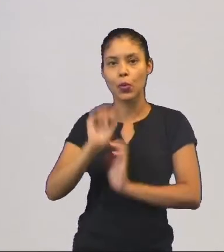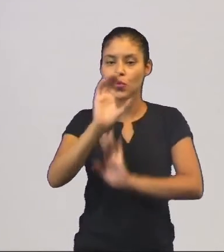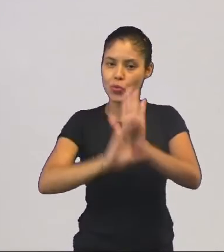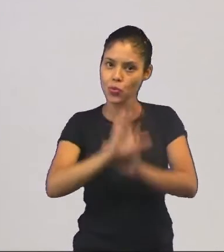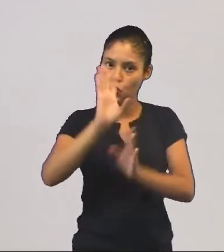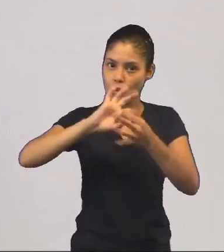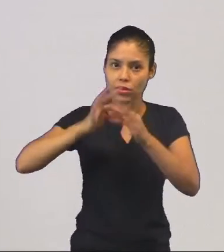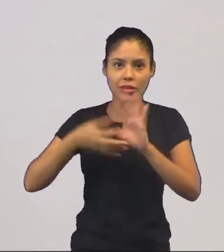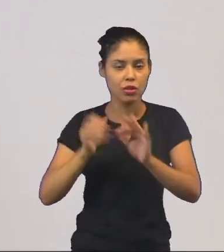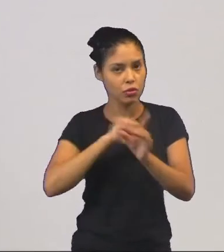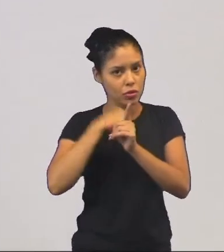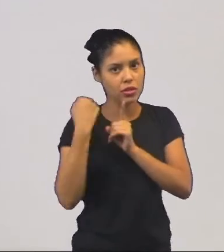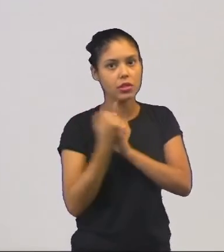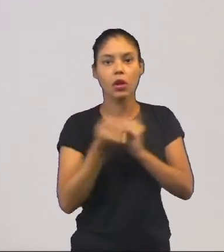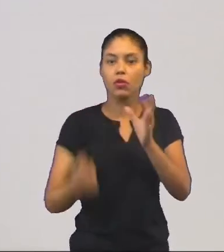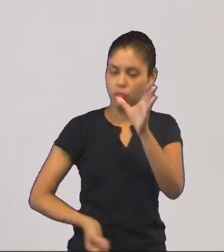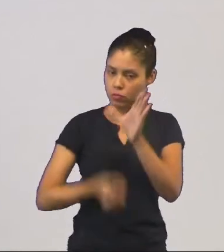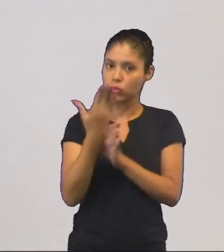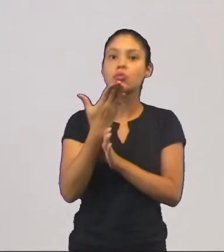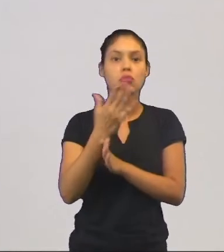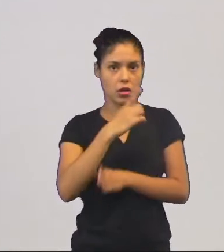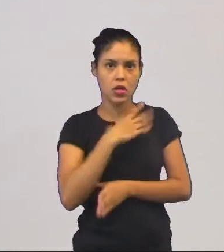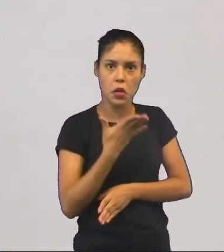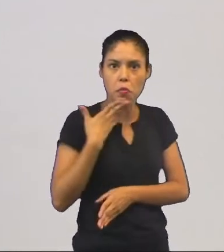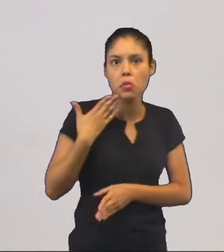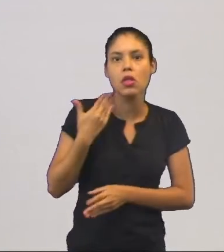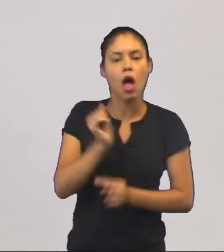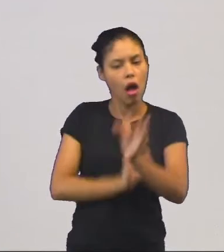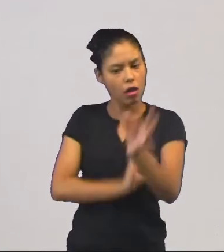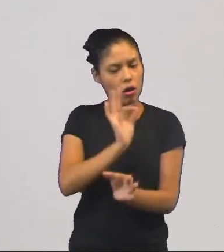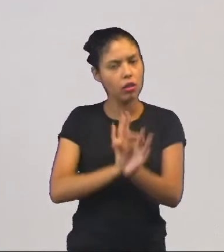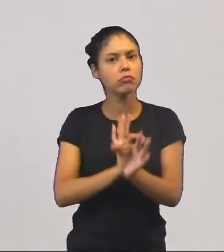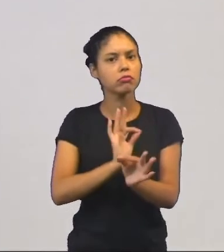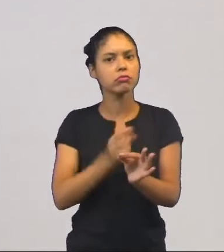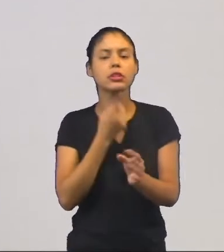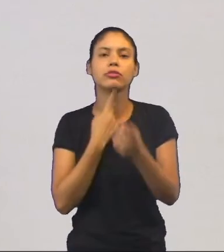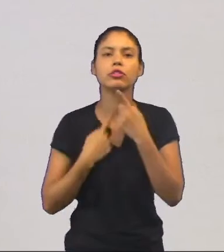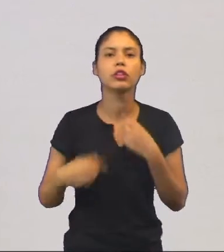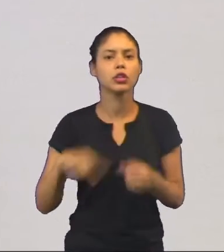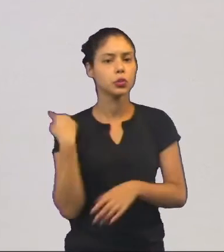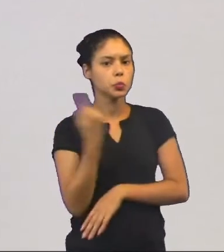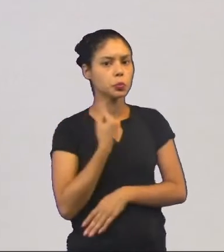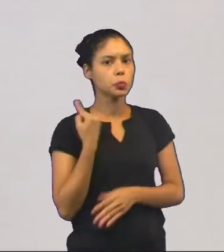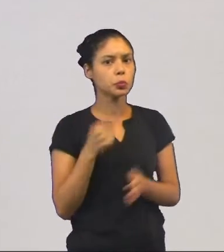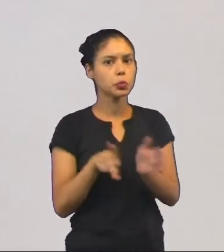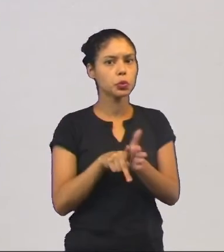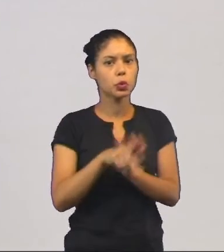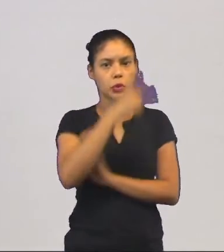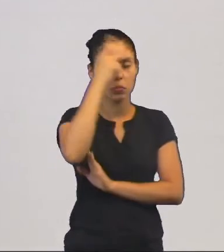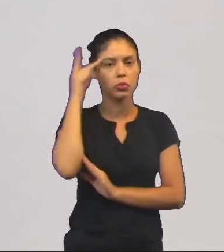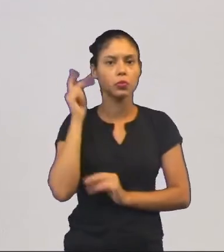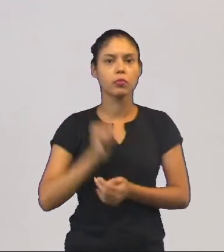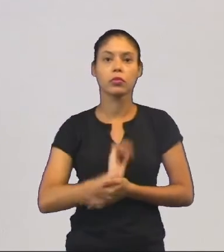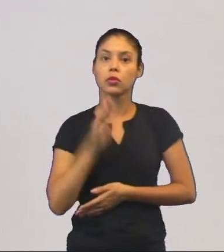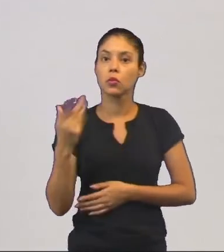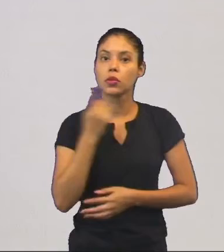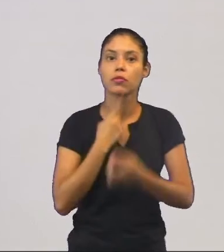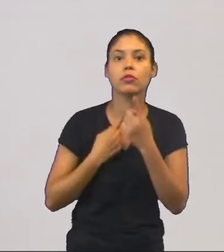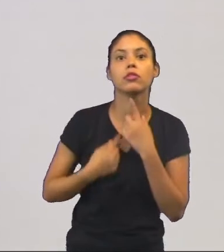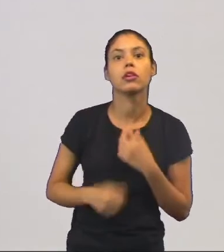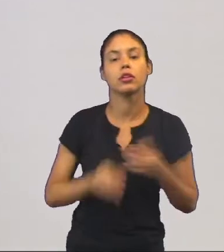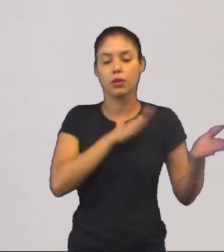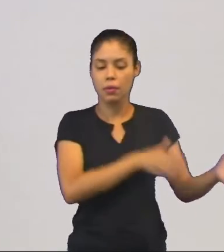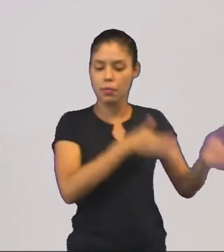contexto social ele venha a funcionar independente das vontades pessoais. Quando a vontade